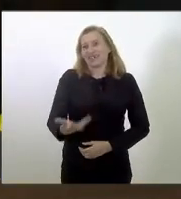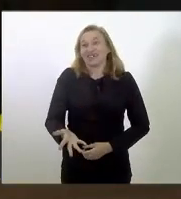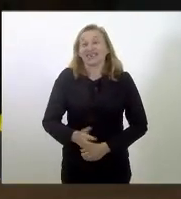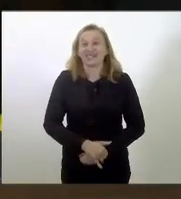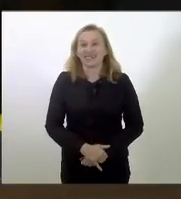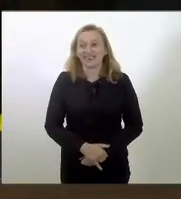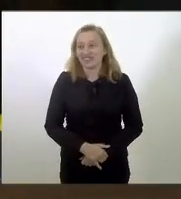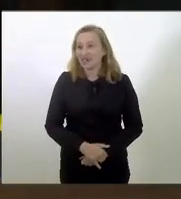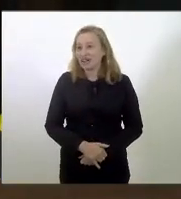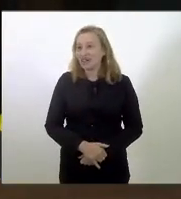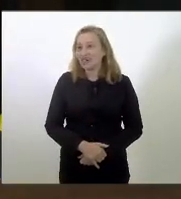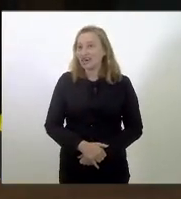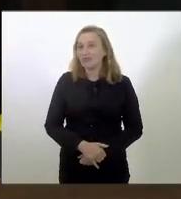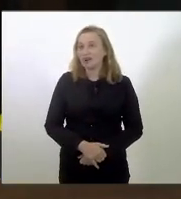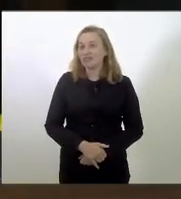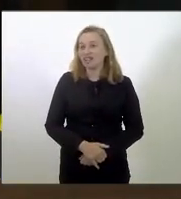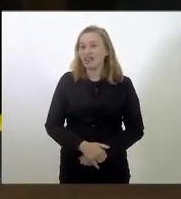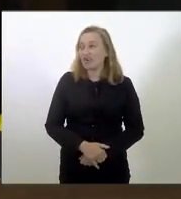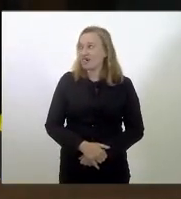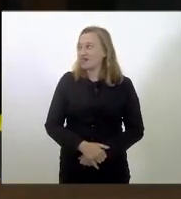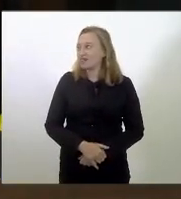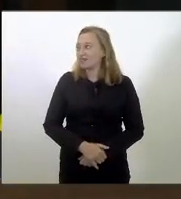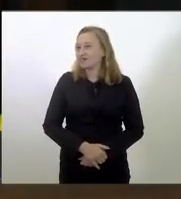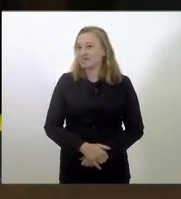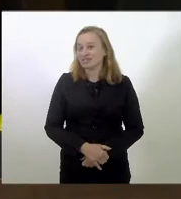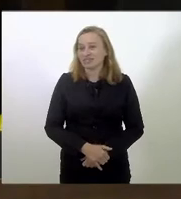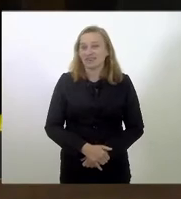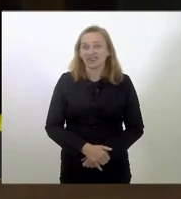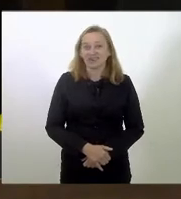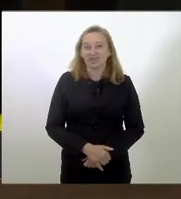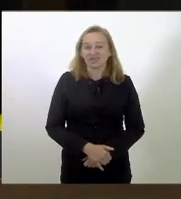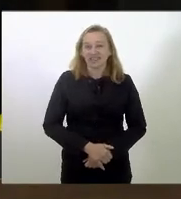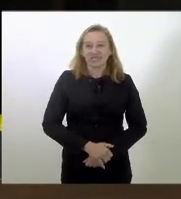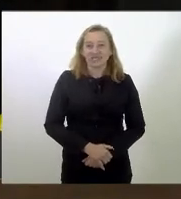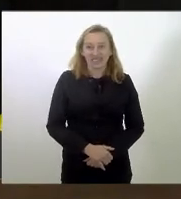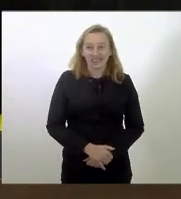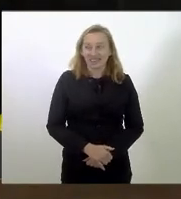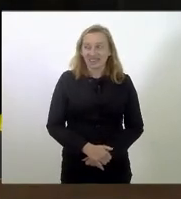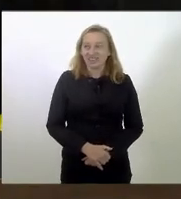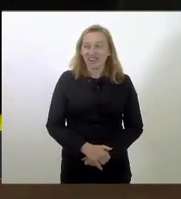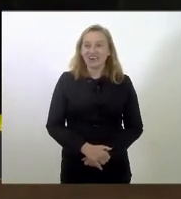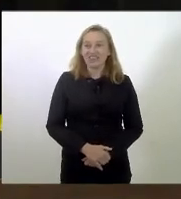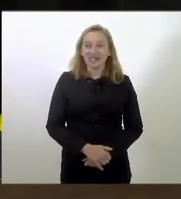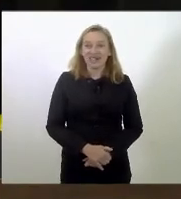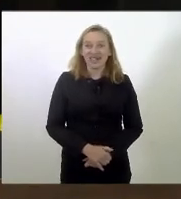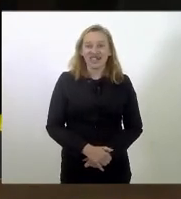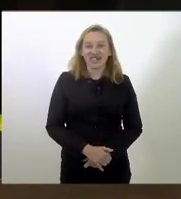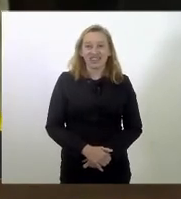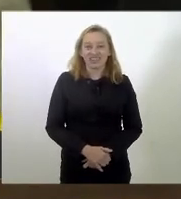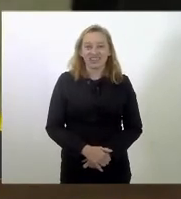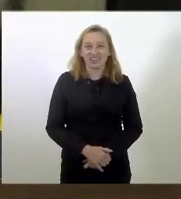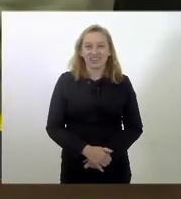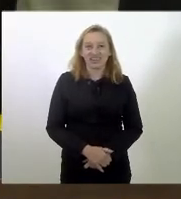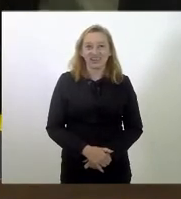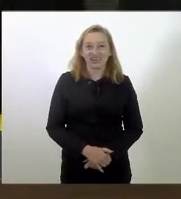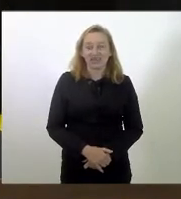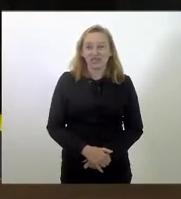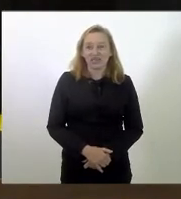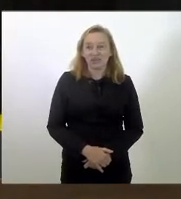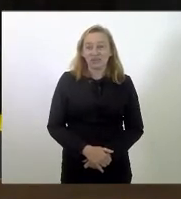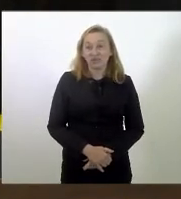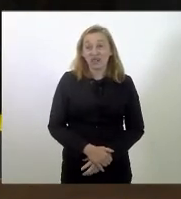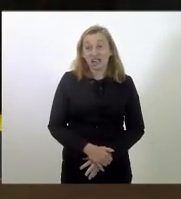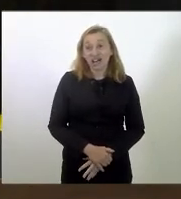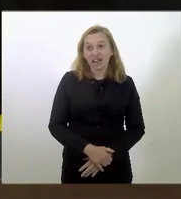Ok. Mas, Eduardo, vamos fazer uma parceria aqui na